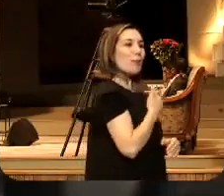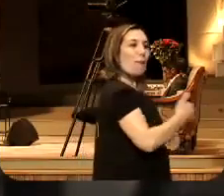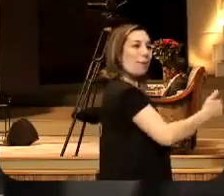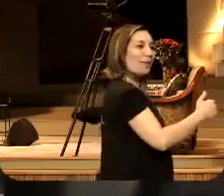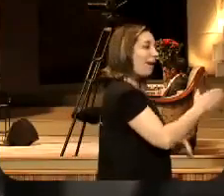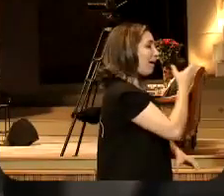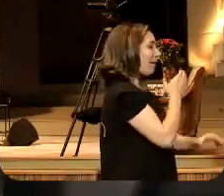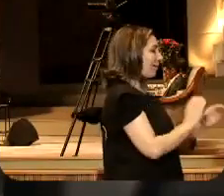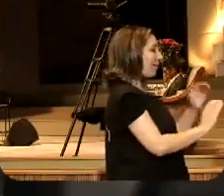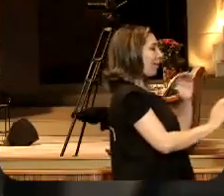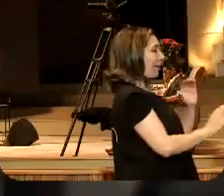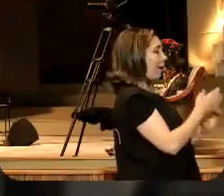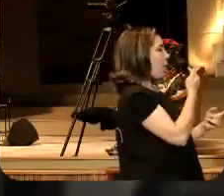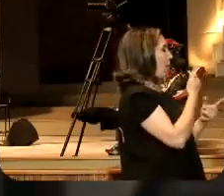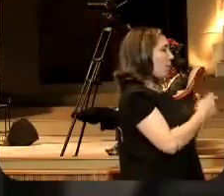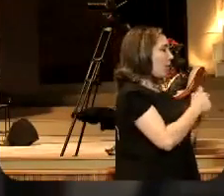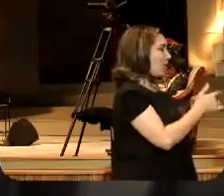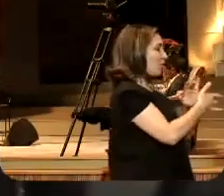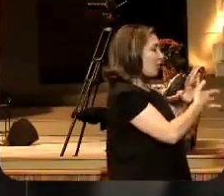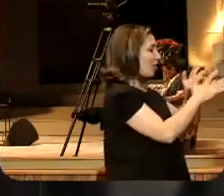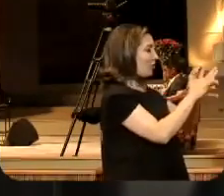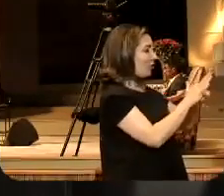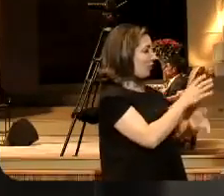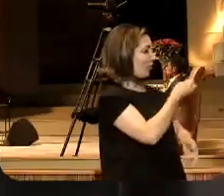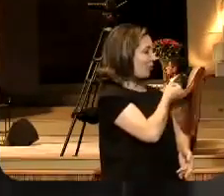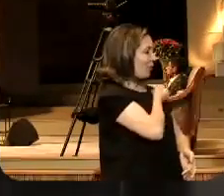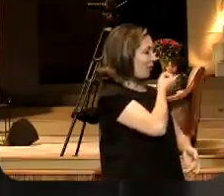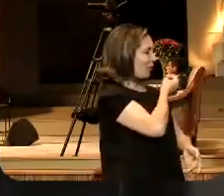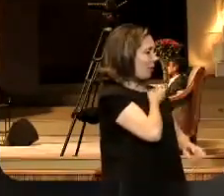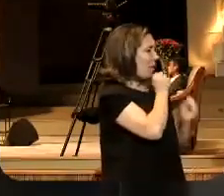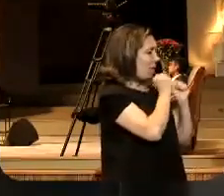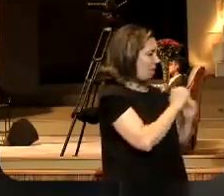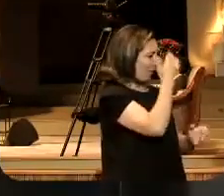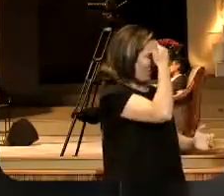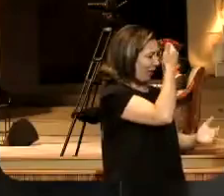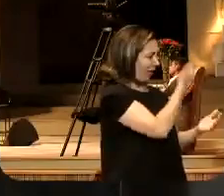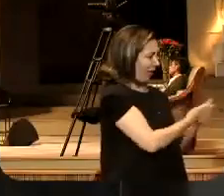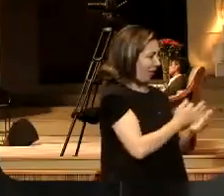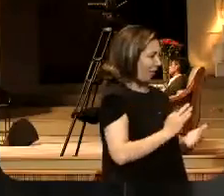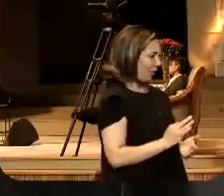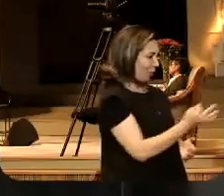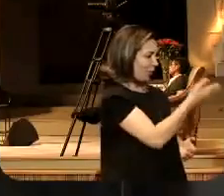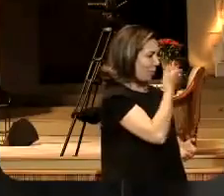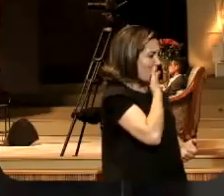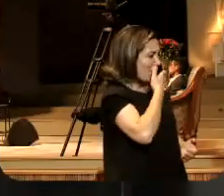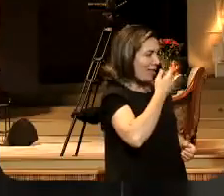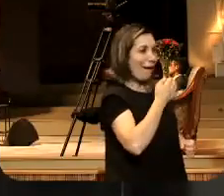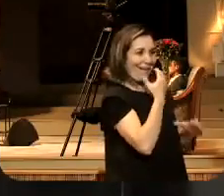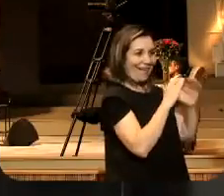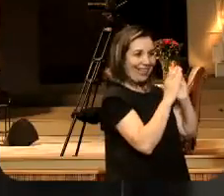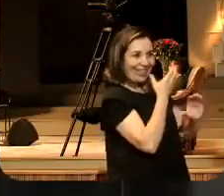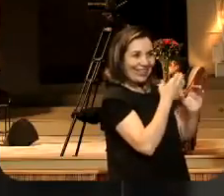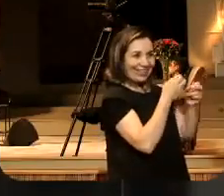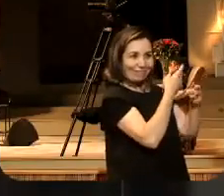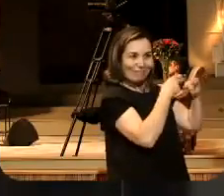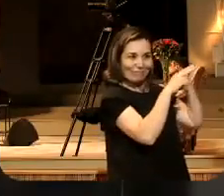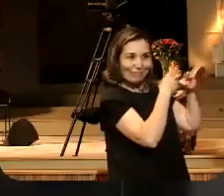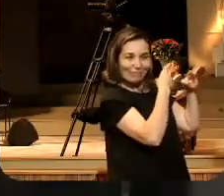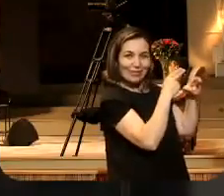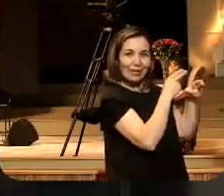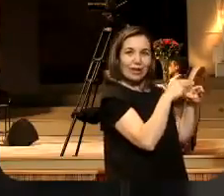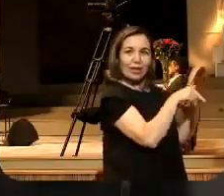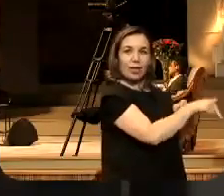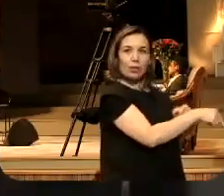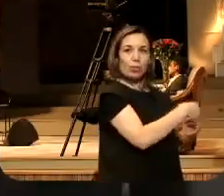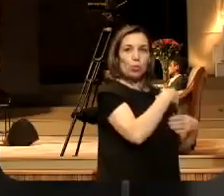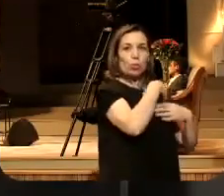para vocês porque eu creio que quando nós vamos até alguém que está doente, fazemos isso que Jesus falou. Não